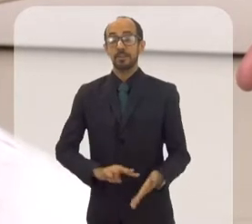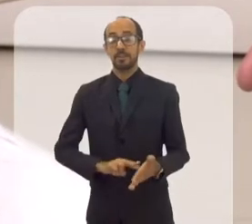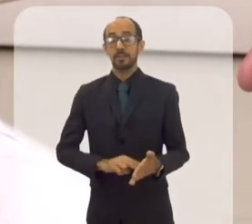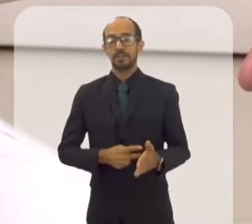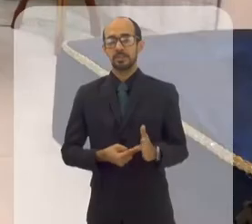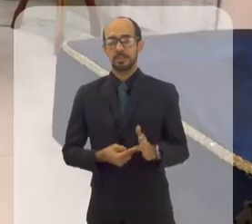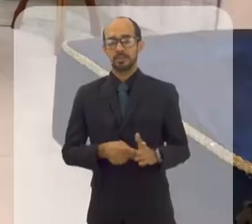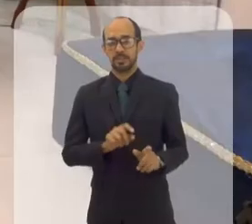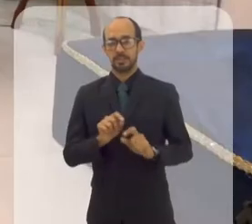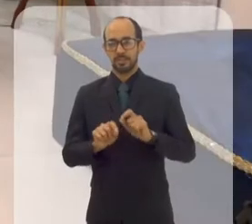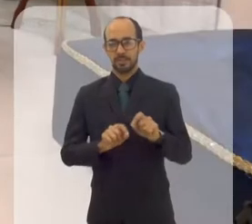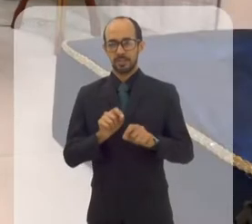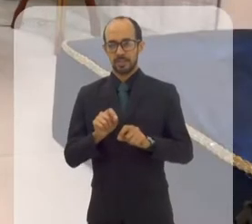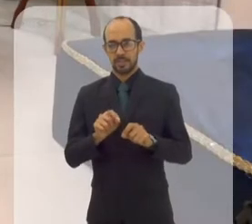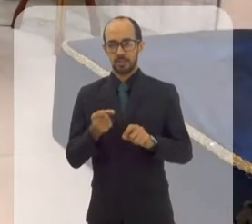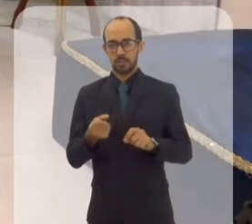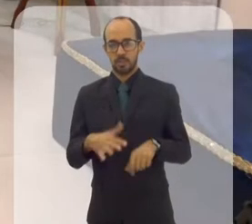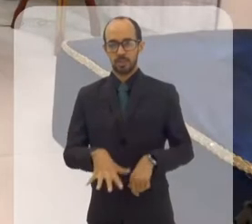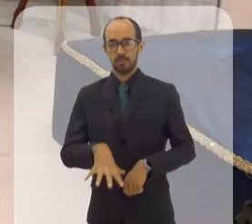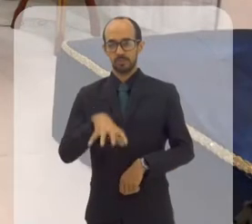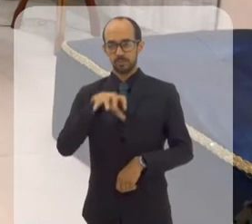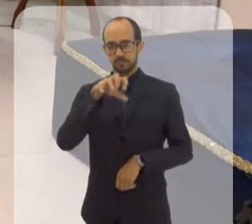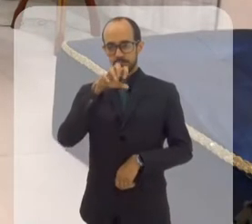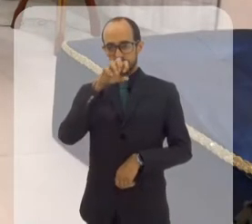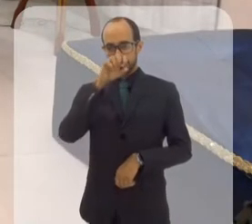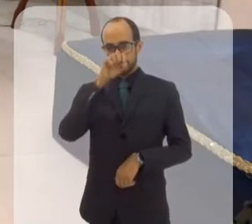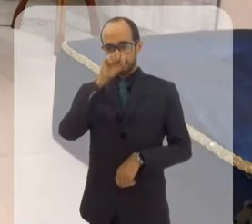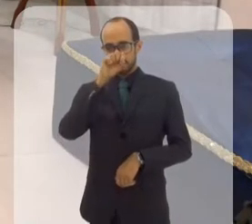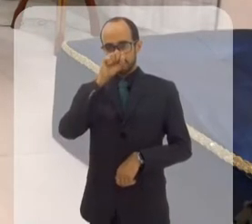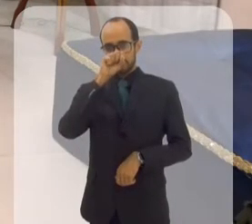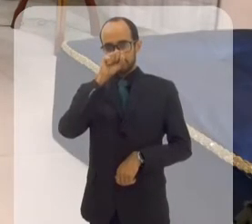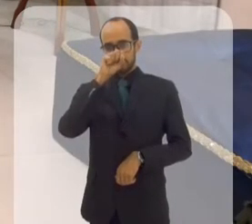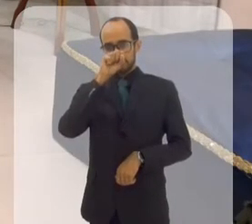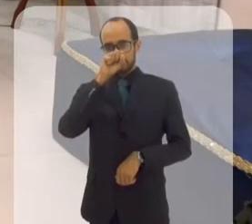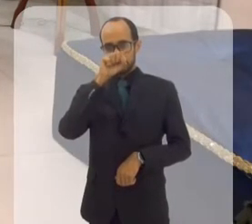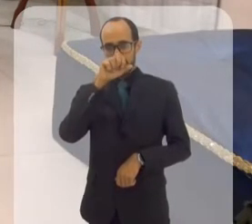Ou seja, quando eu expirei, soltei o ar,